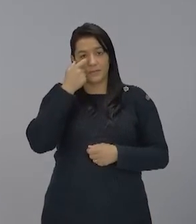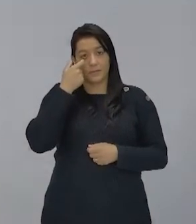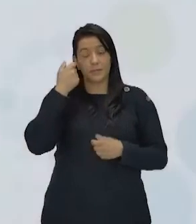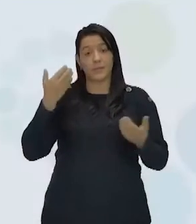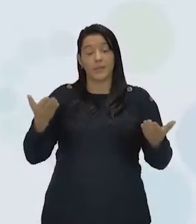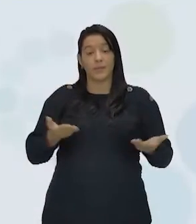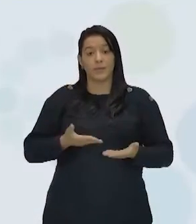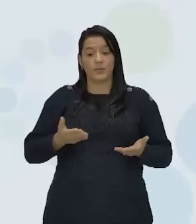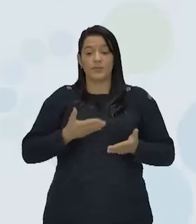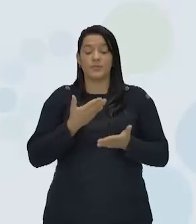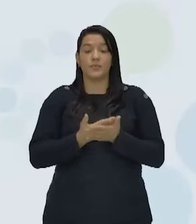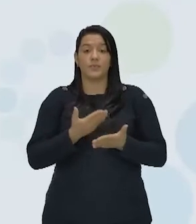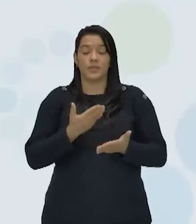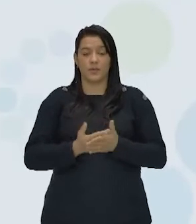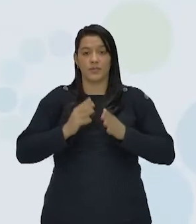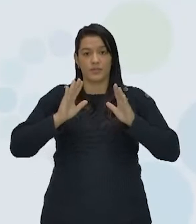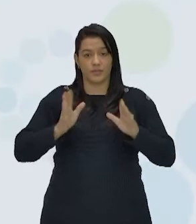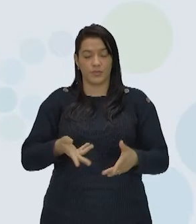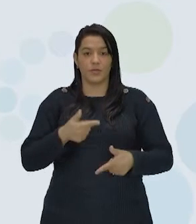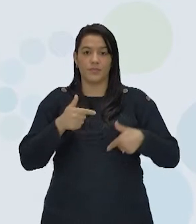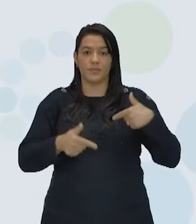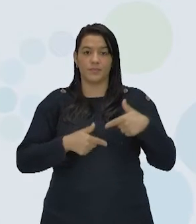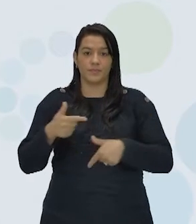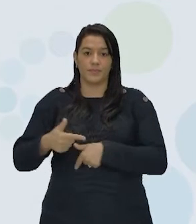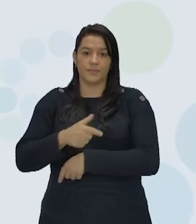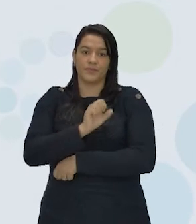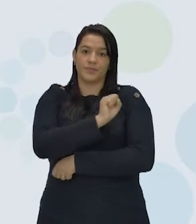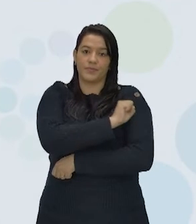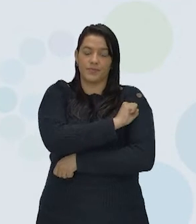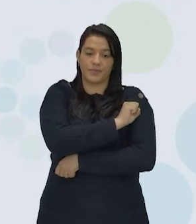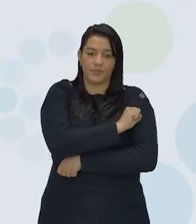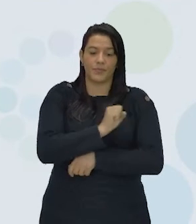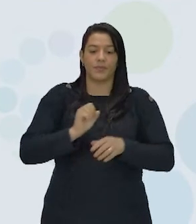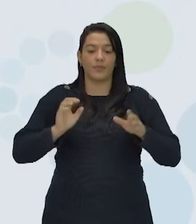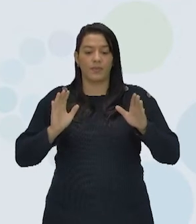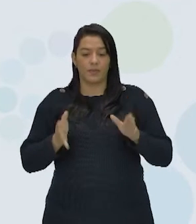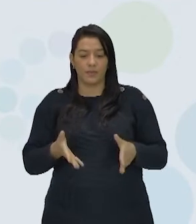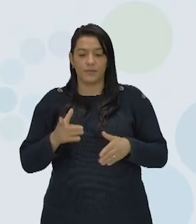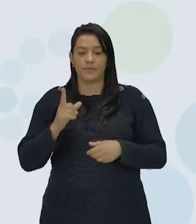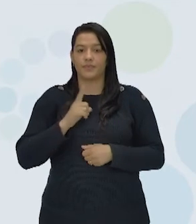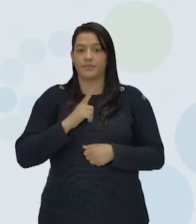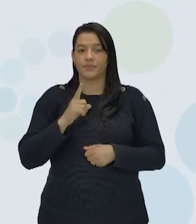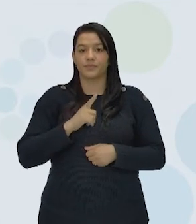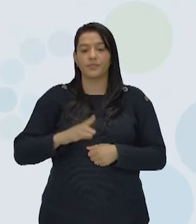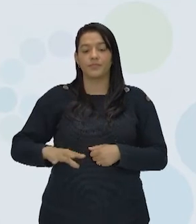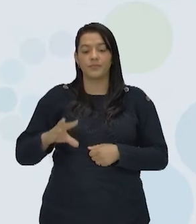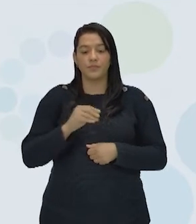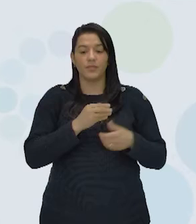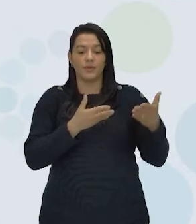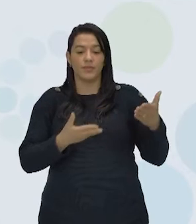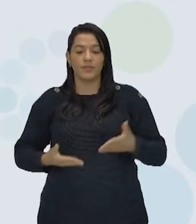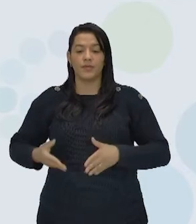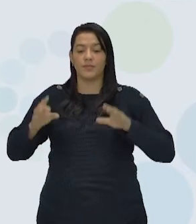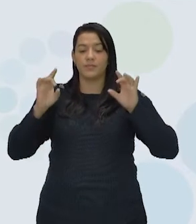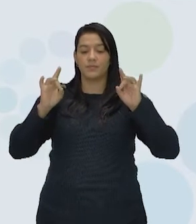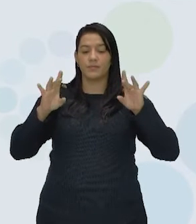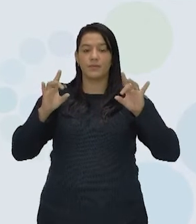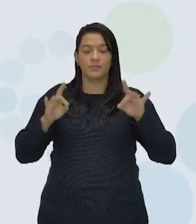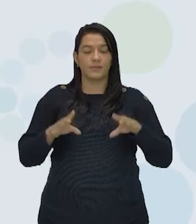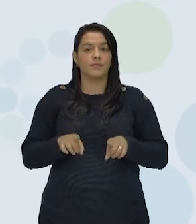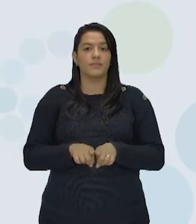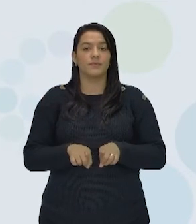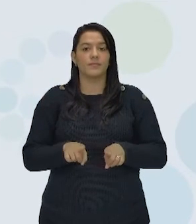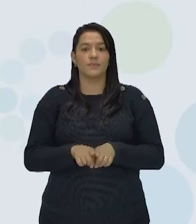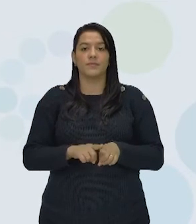já trabalhou no nono ano, né? How to be a Professional Geek aí. E a gente tem aí um convidado especial. Por que a gente está trabalhando isso, né?